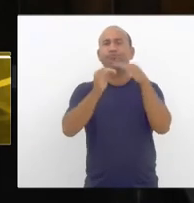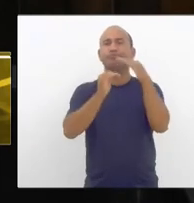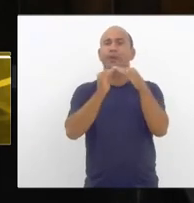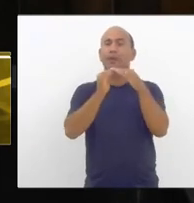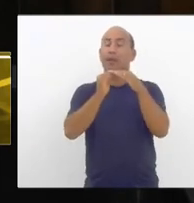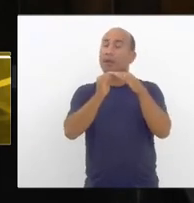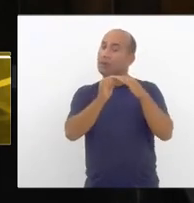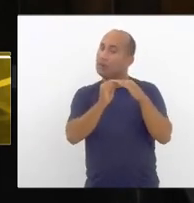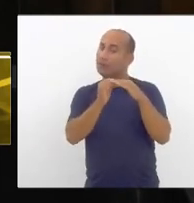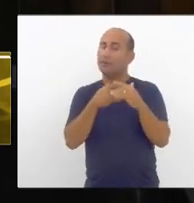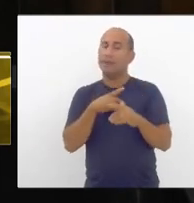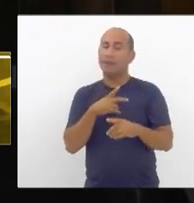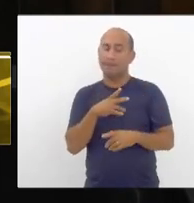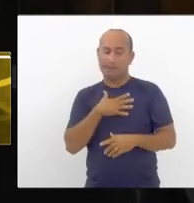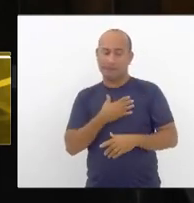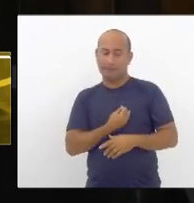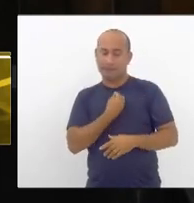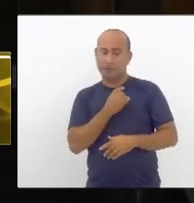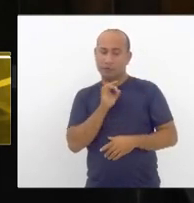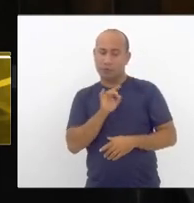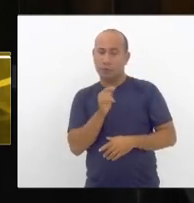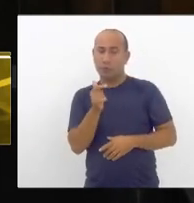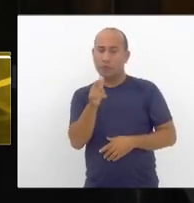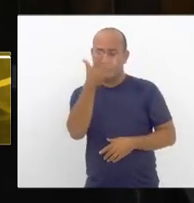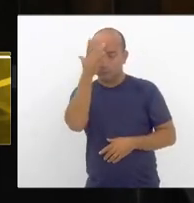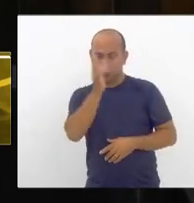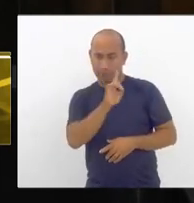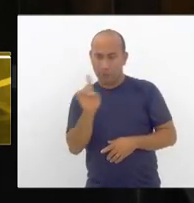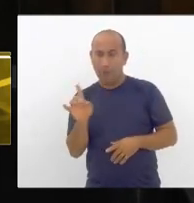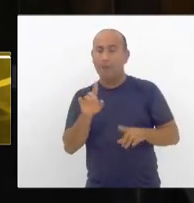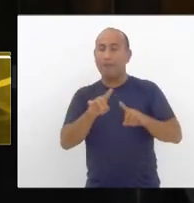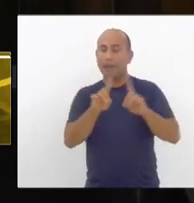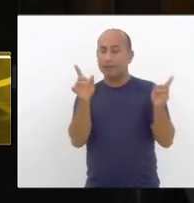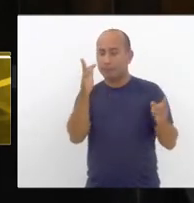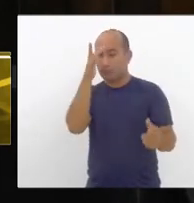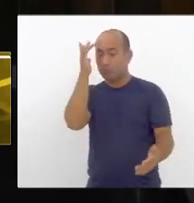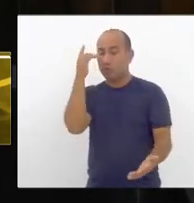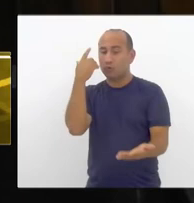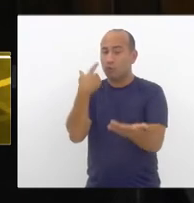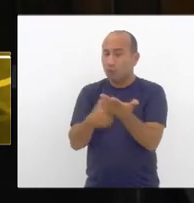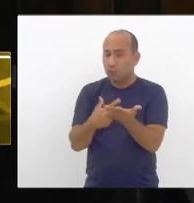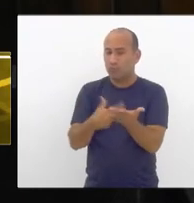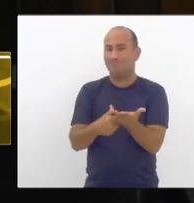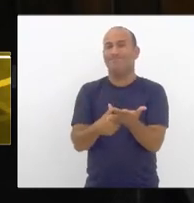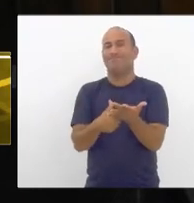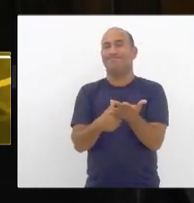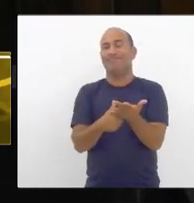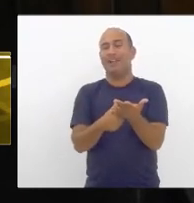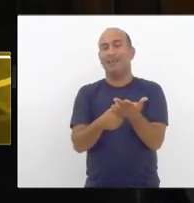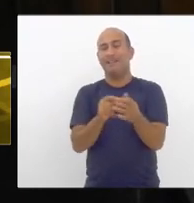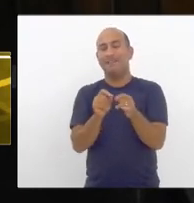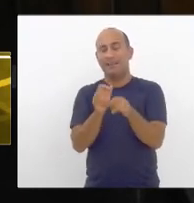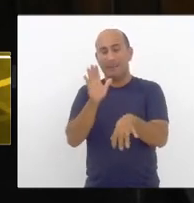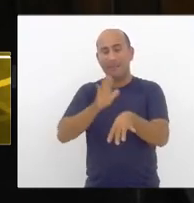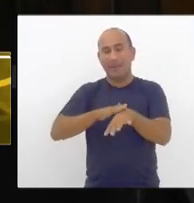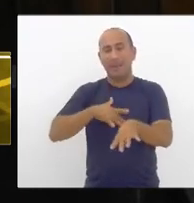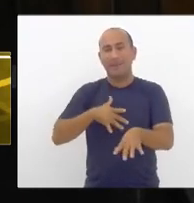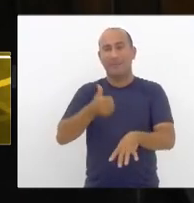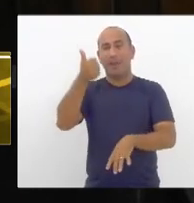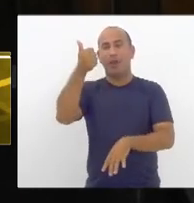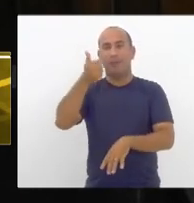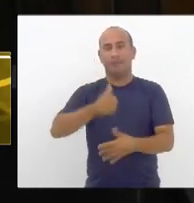não ser personalizada nem em mim nem ninguém mas que seja liderança também compromissadas e que continuem e façam até mais e melhor